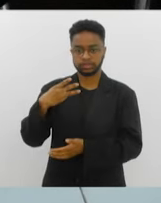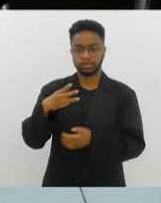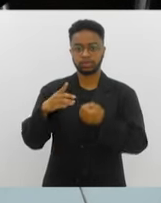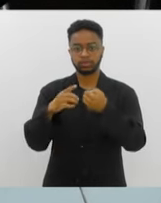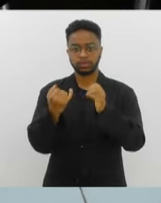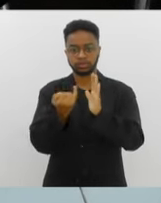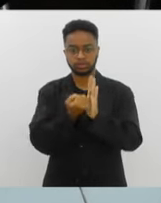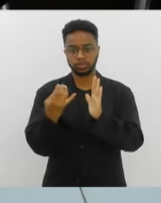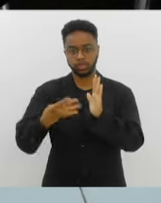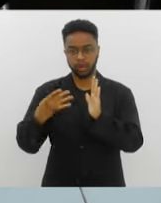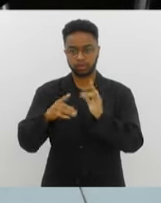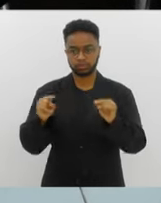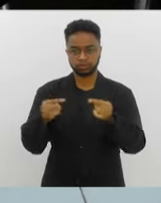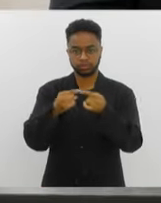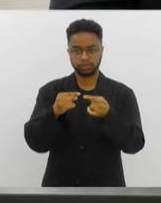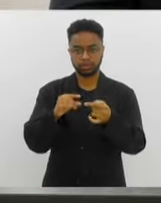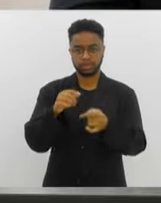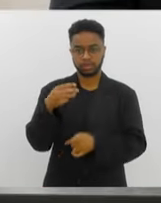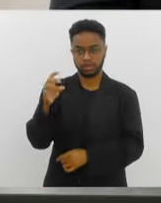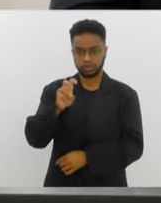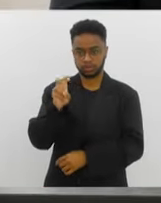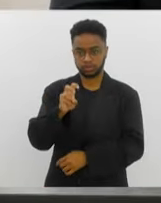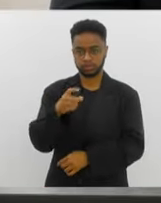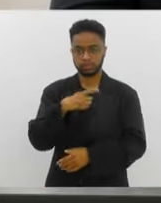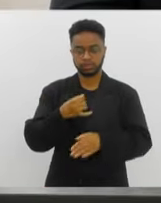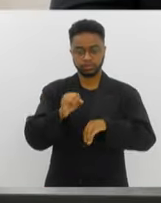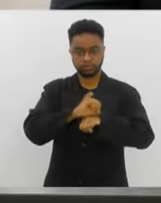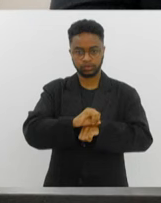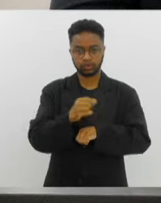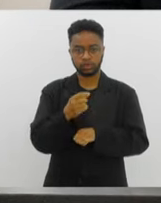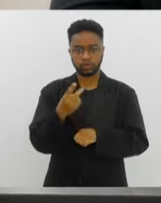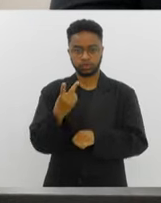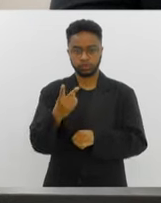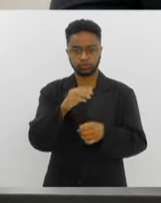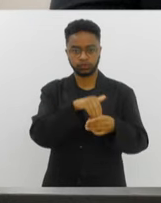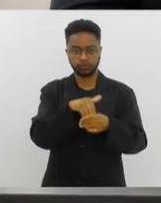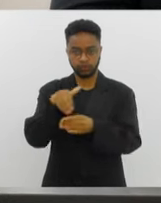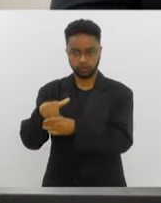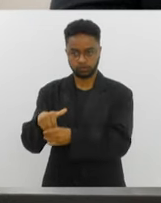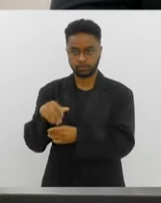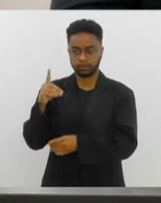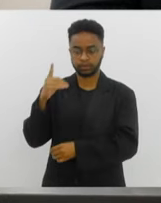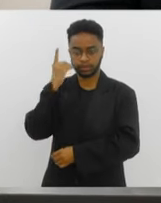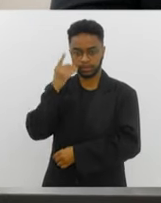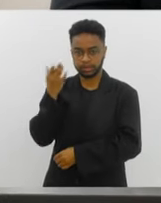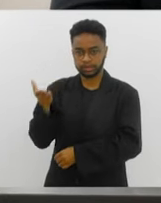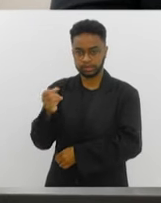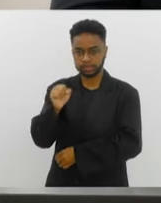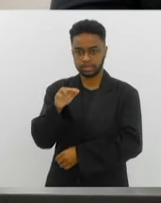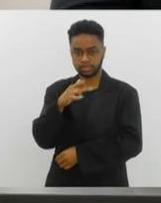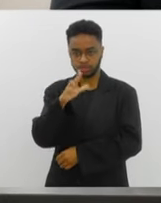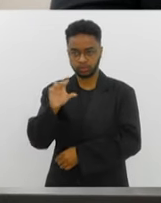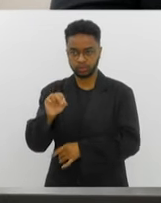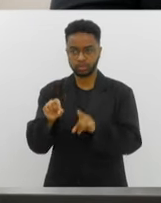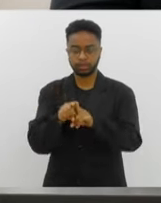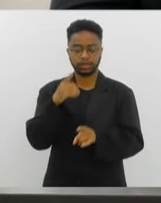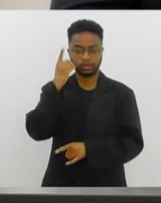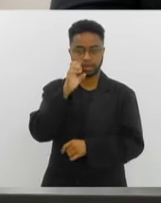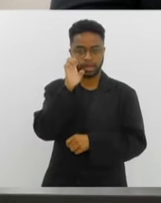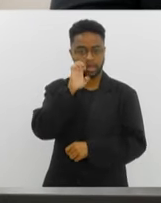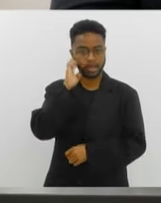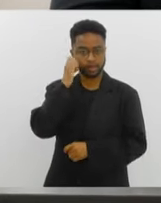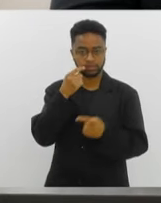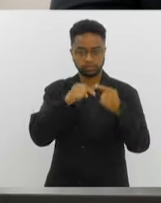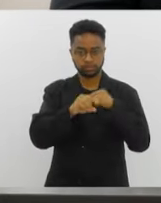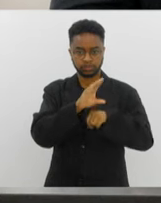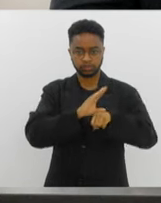combinado com o 5º. Perfeito. Então, há sobre a mesa dois votos, o do relator, deputado doutor Serginho, e da deputada Élica pela inconstitucionalidade,